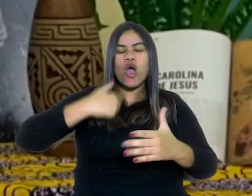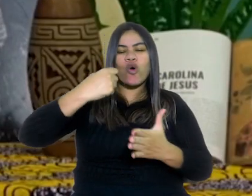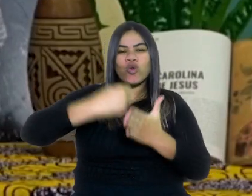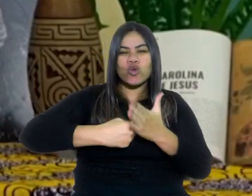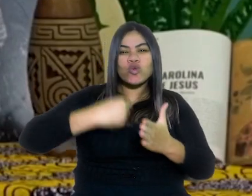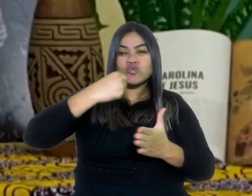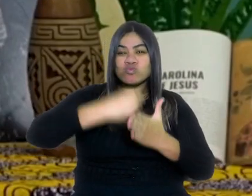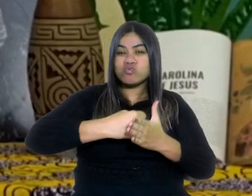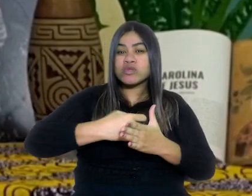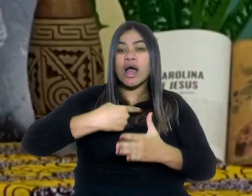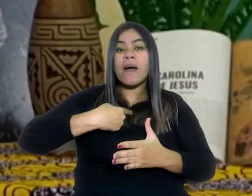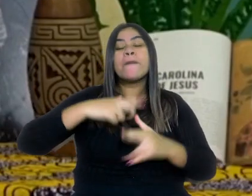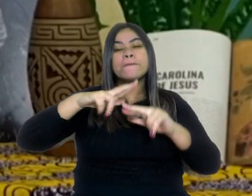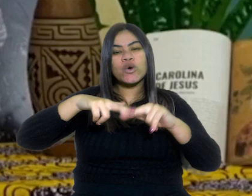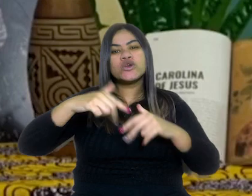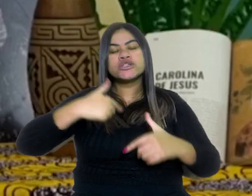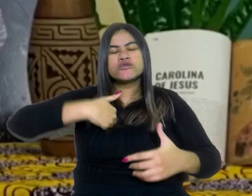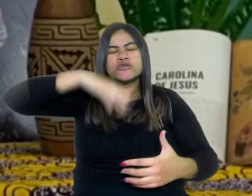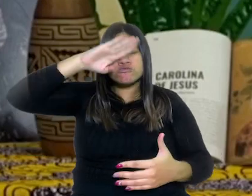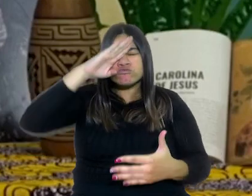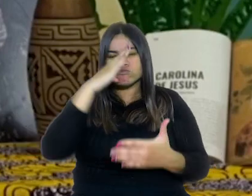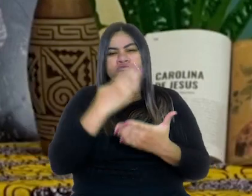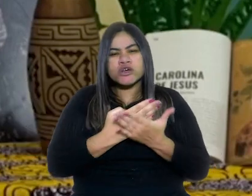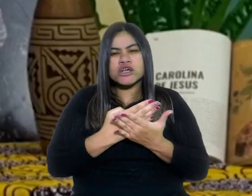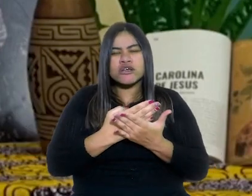luto. E é isso que eu acredito.